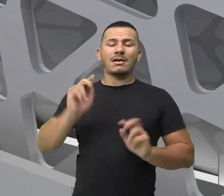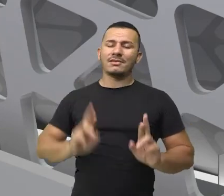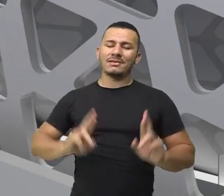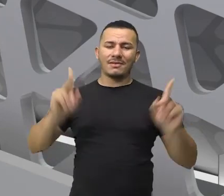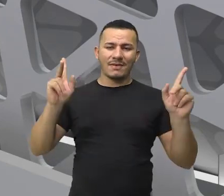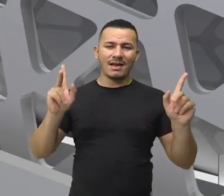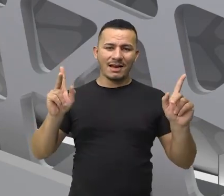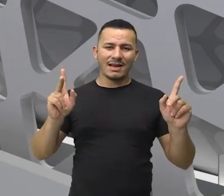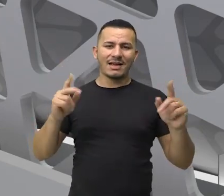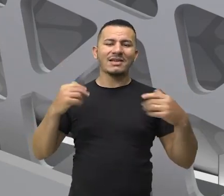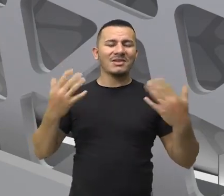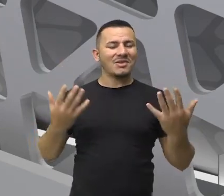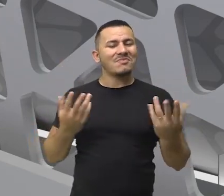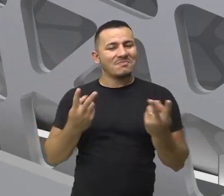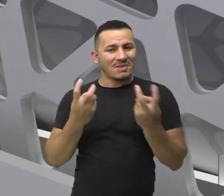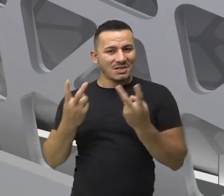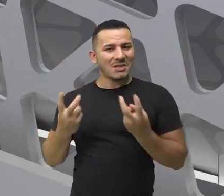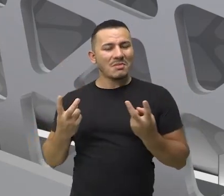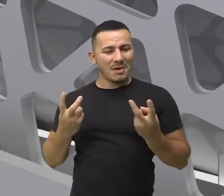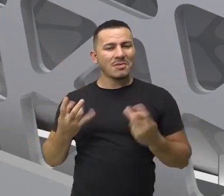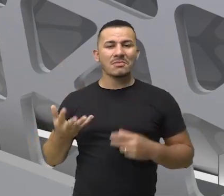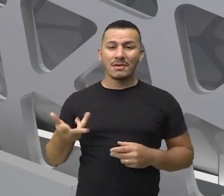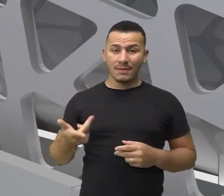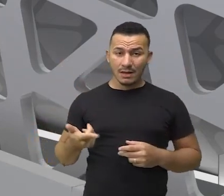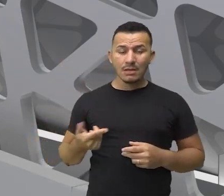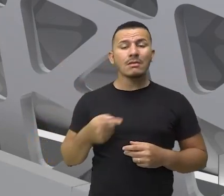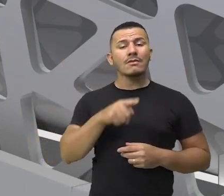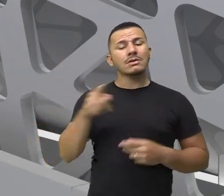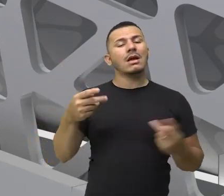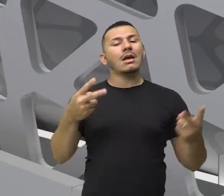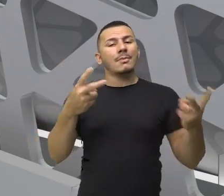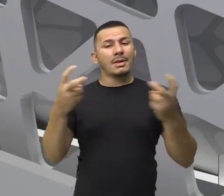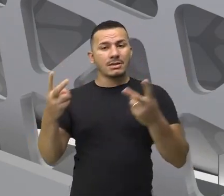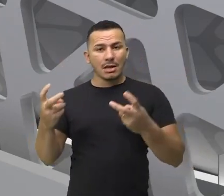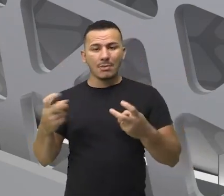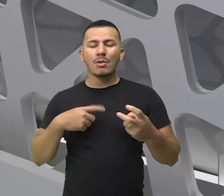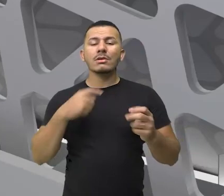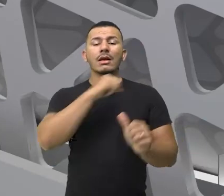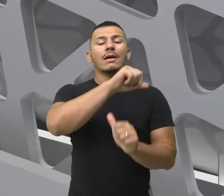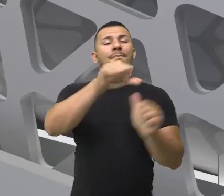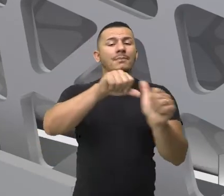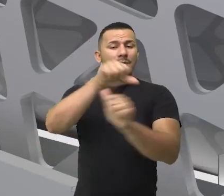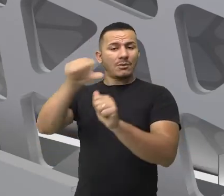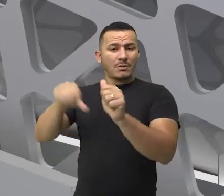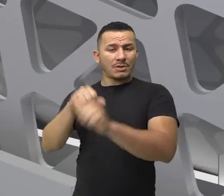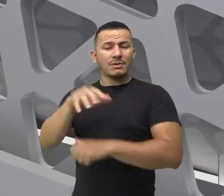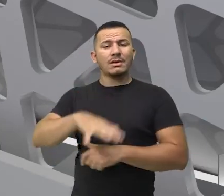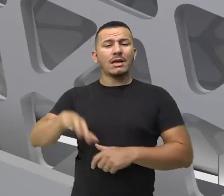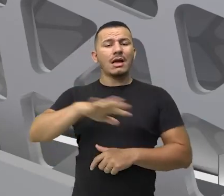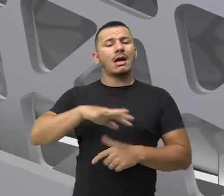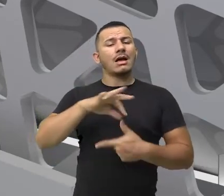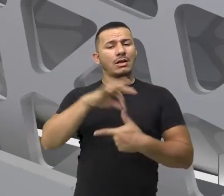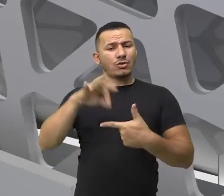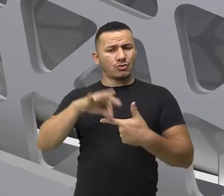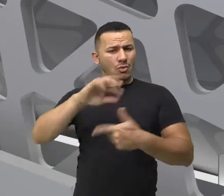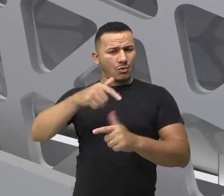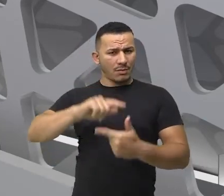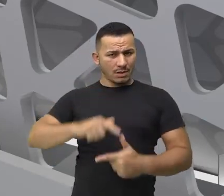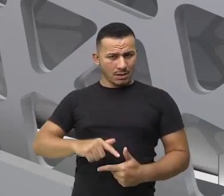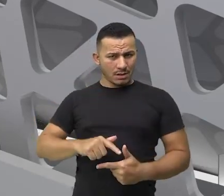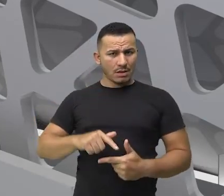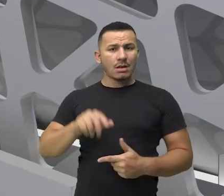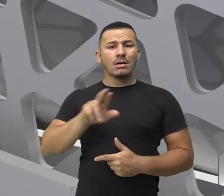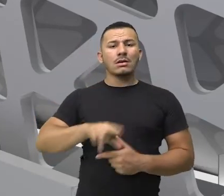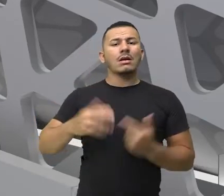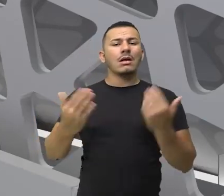que coisa linda, pessoal, você identificar corretamente as transformações geométricas, né? Através